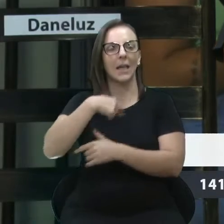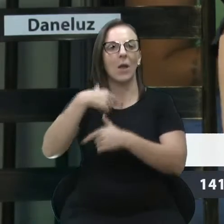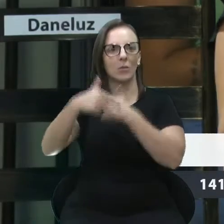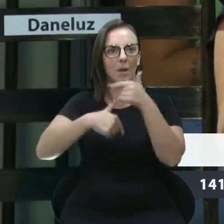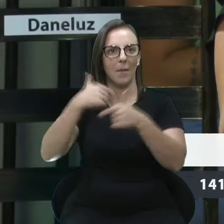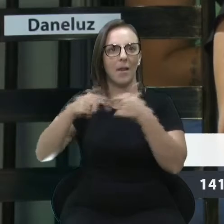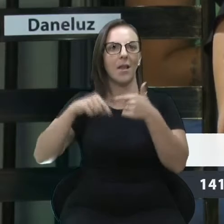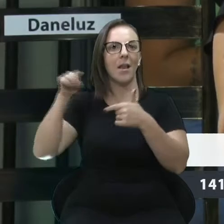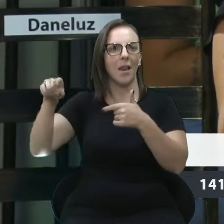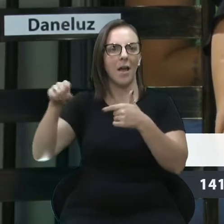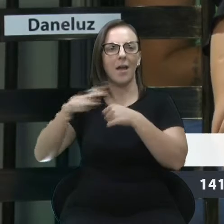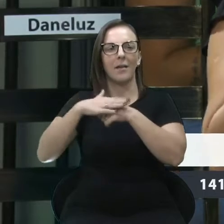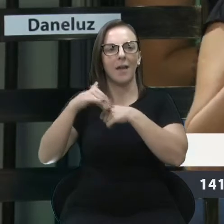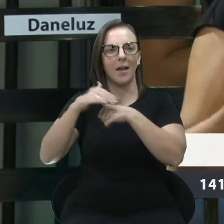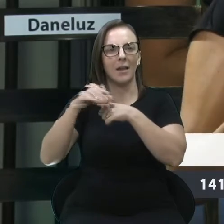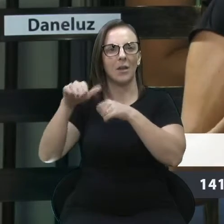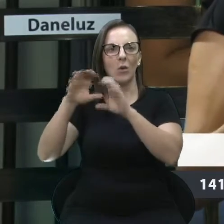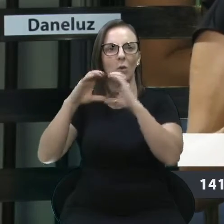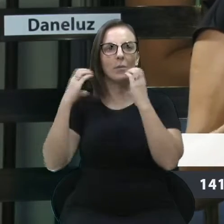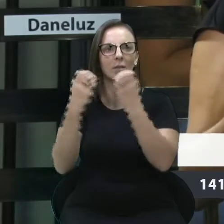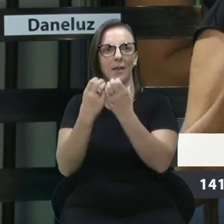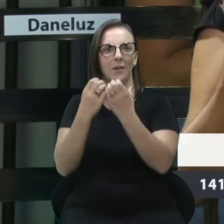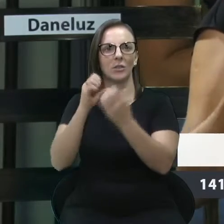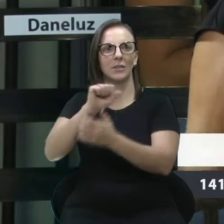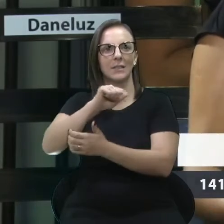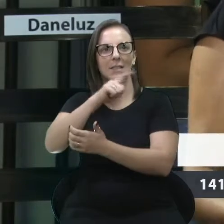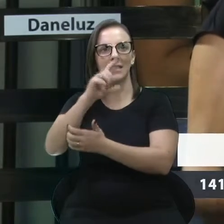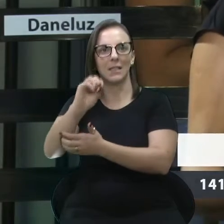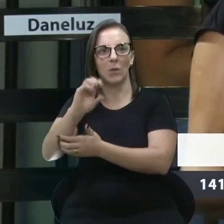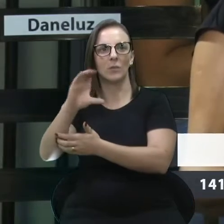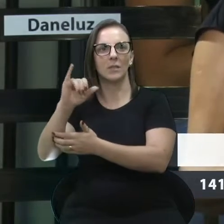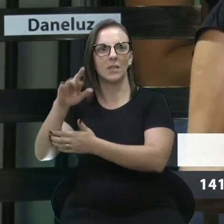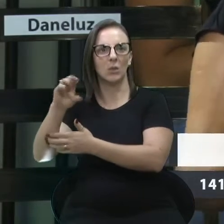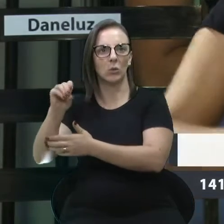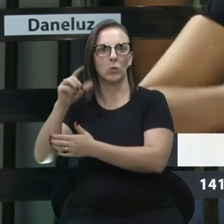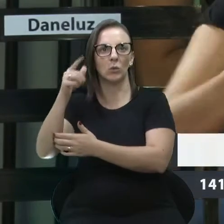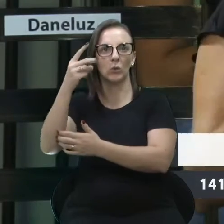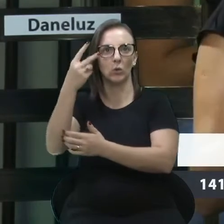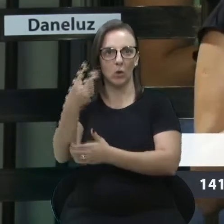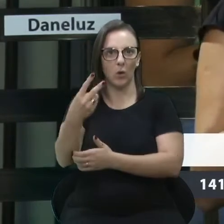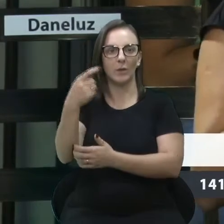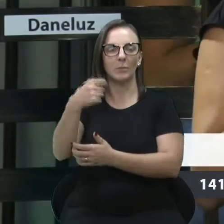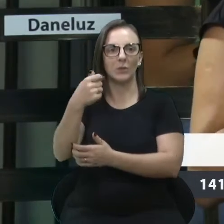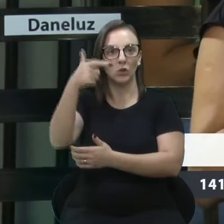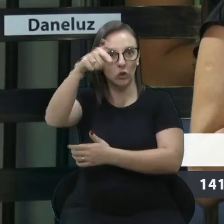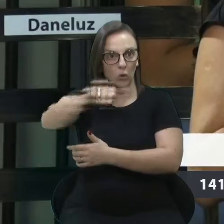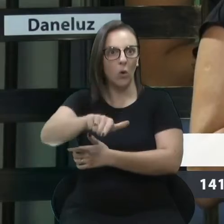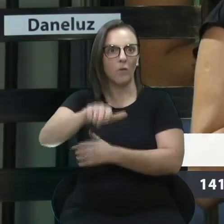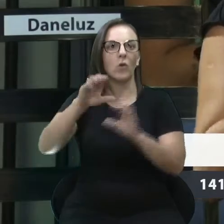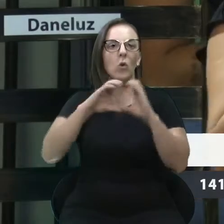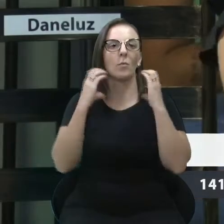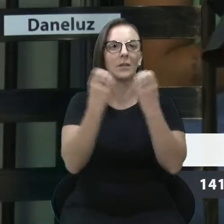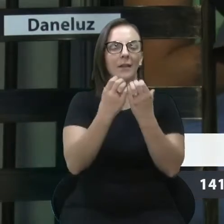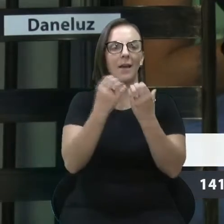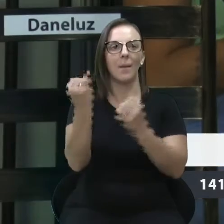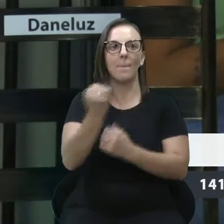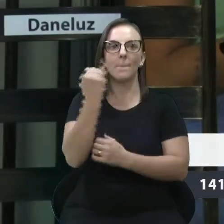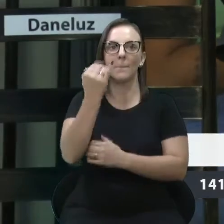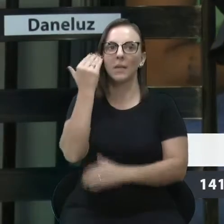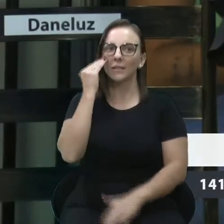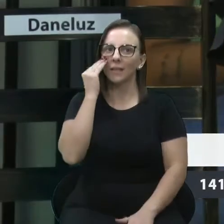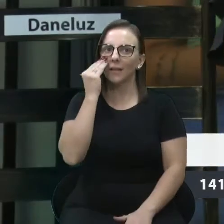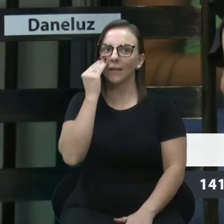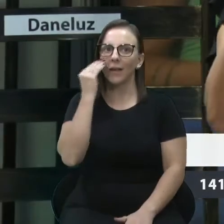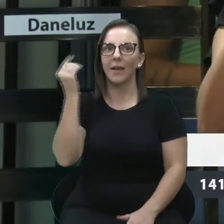II. É preciso que a gente repita o que nós já falamos muitas vezes aqui, mas para a comunidade é importante entender, a licitação